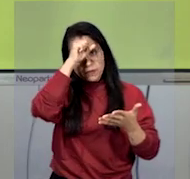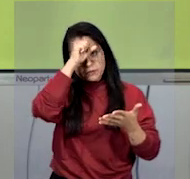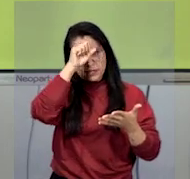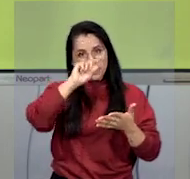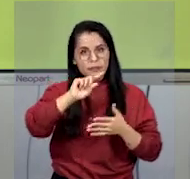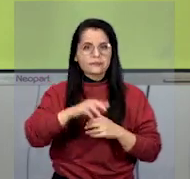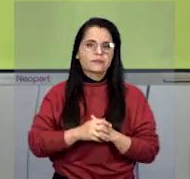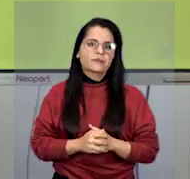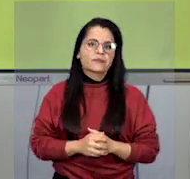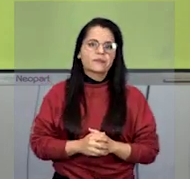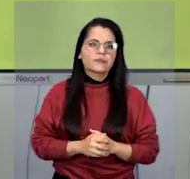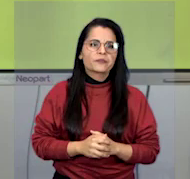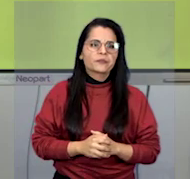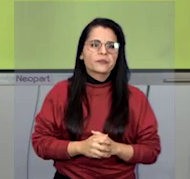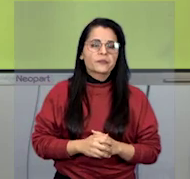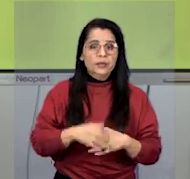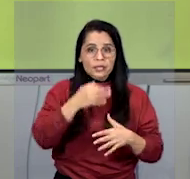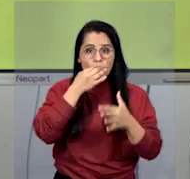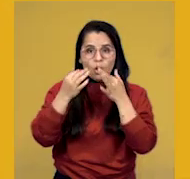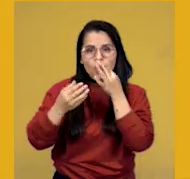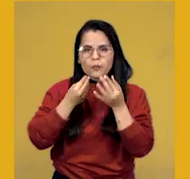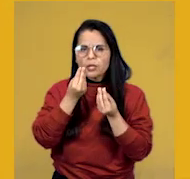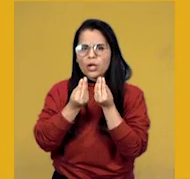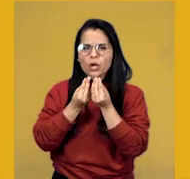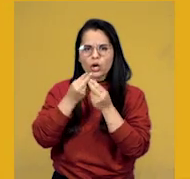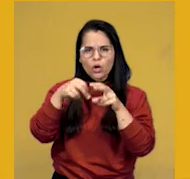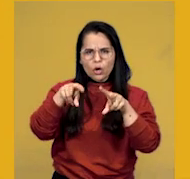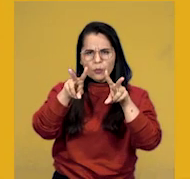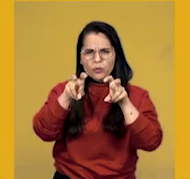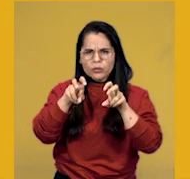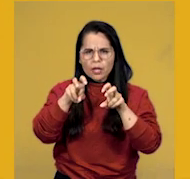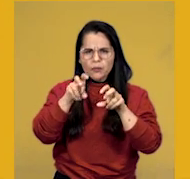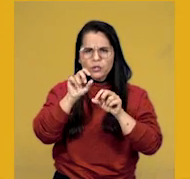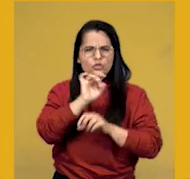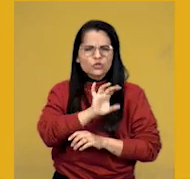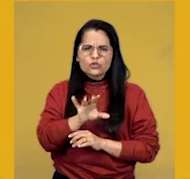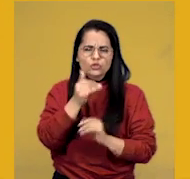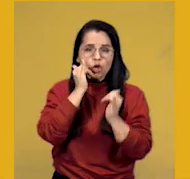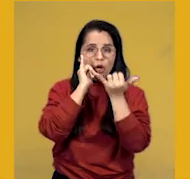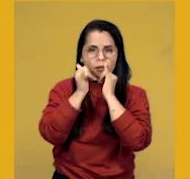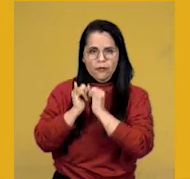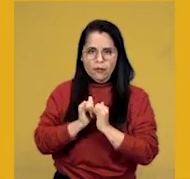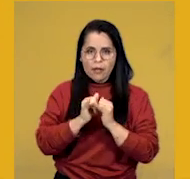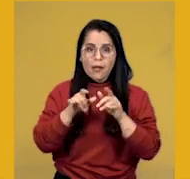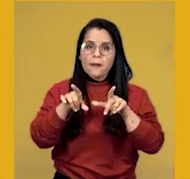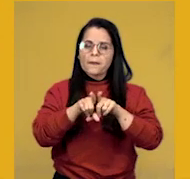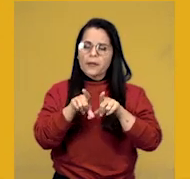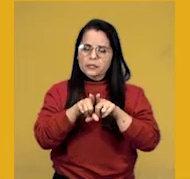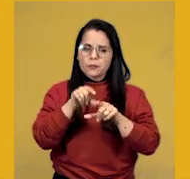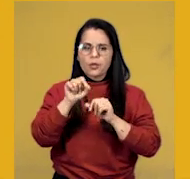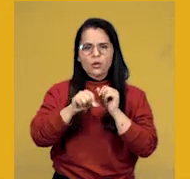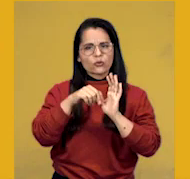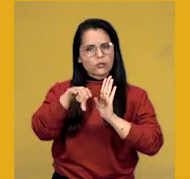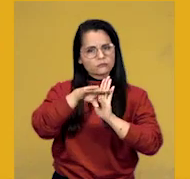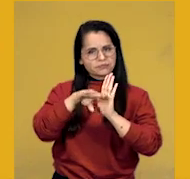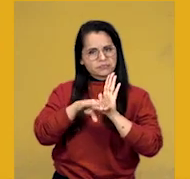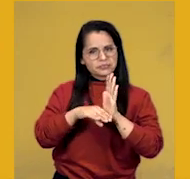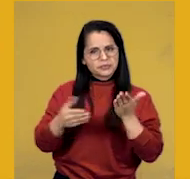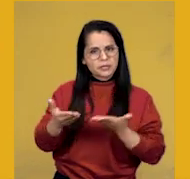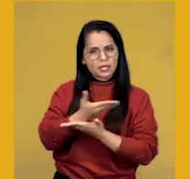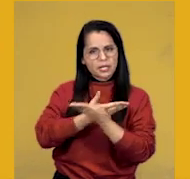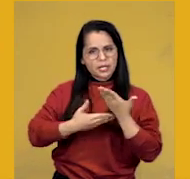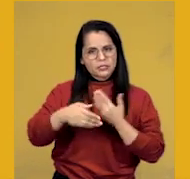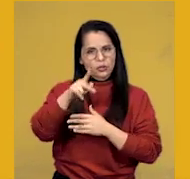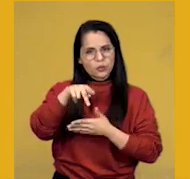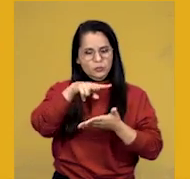ensinar. Opinar sobre um assunto não é apenas informar, mas sim estabelecer uma relação com o